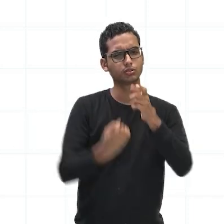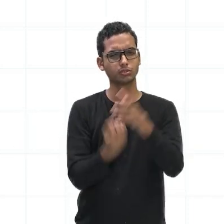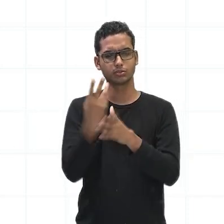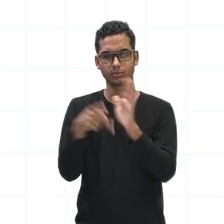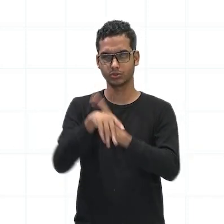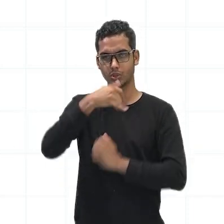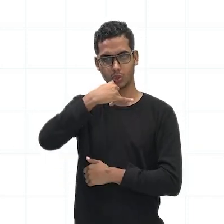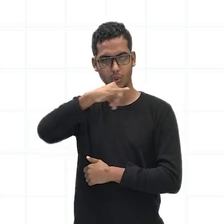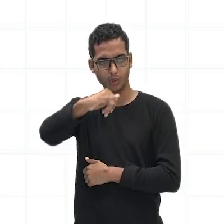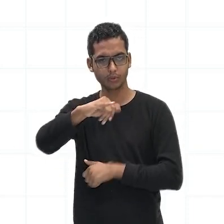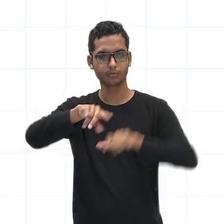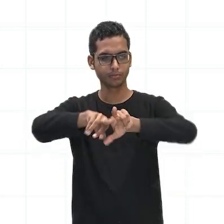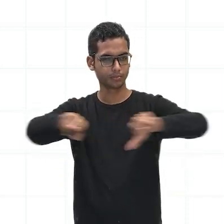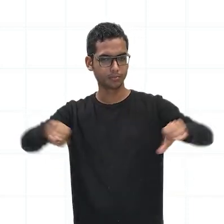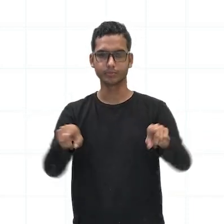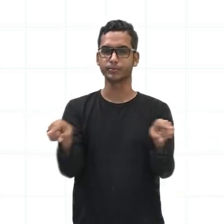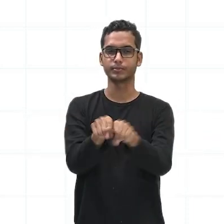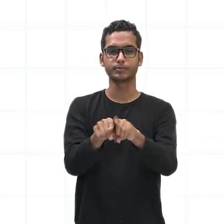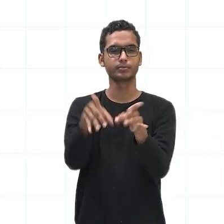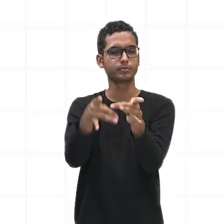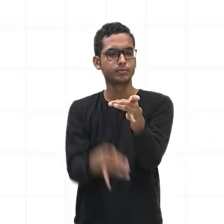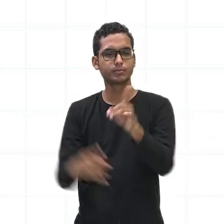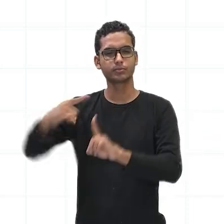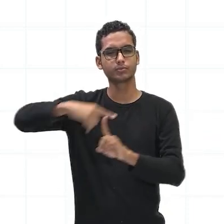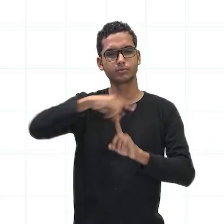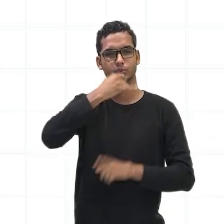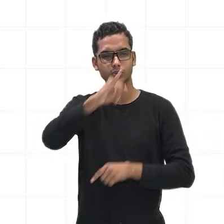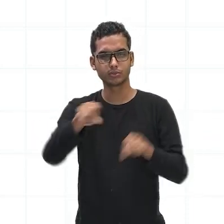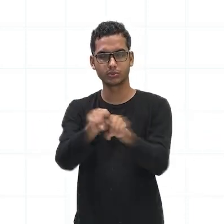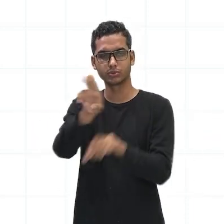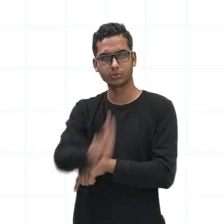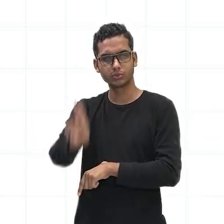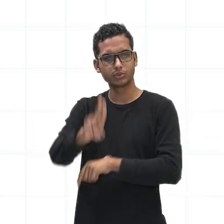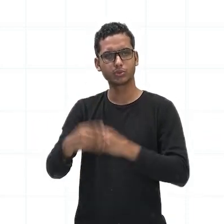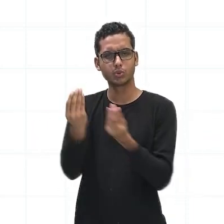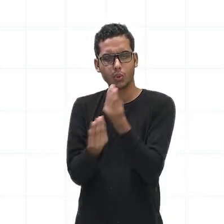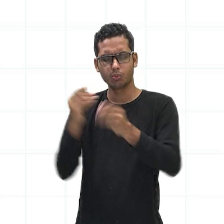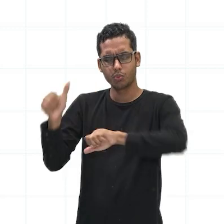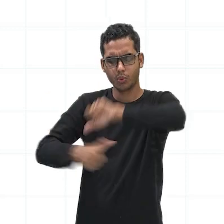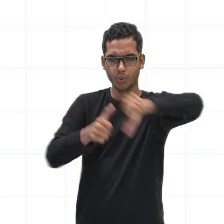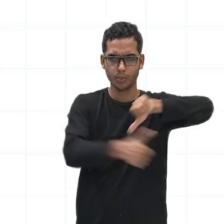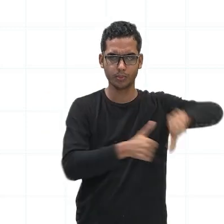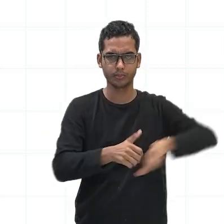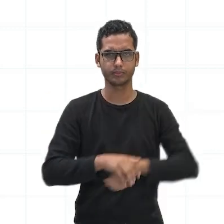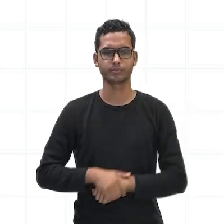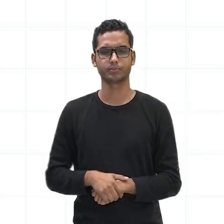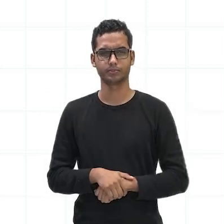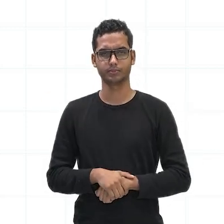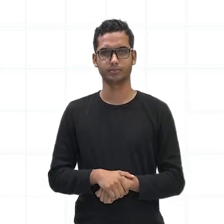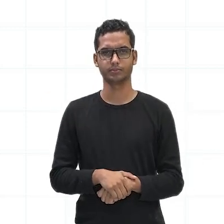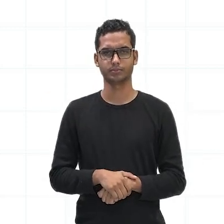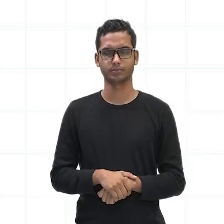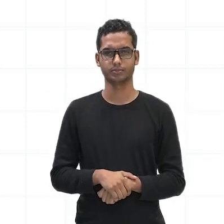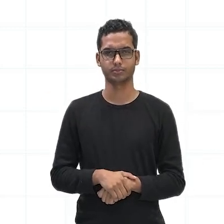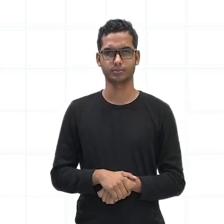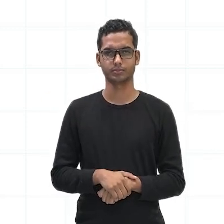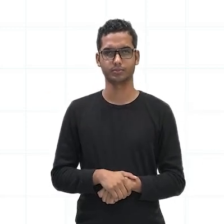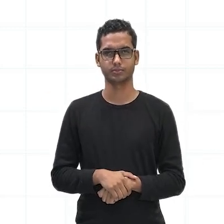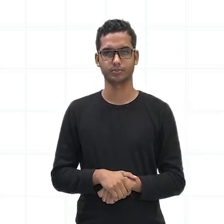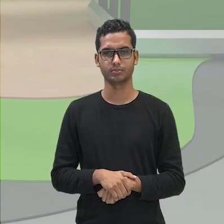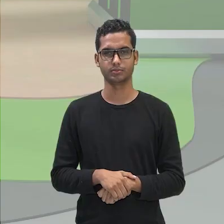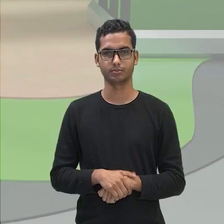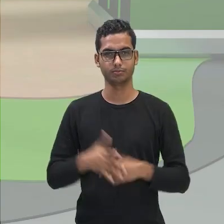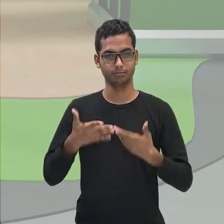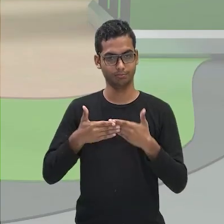e tipos de energia e no detalhamento tipos de energia e suas transformações. Então fiquem atentos, a nossa